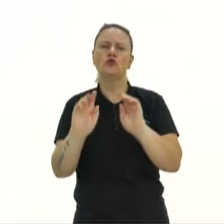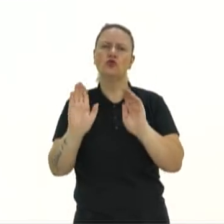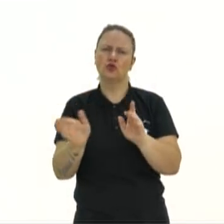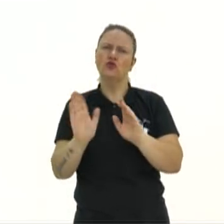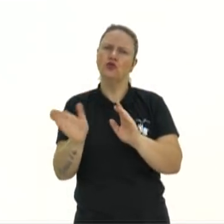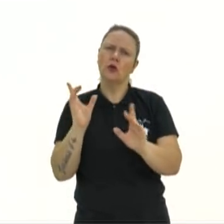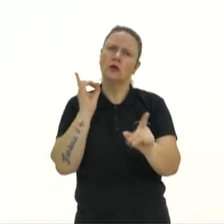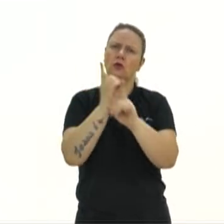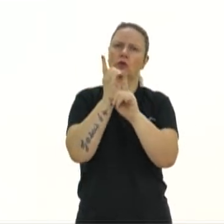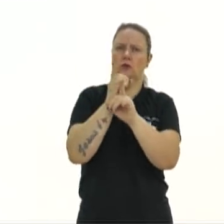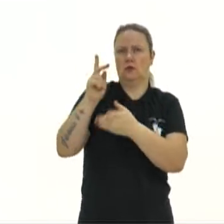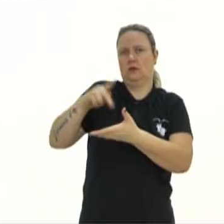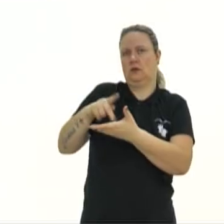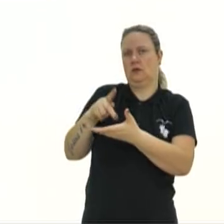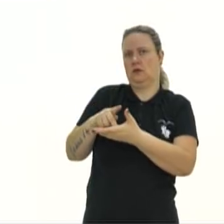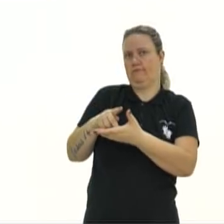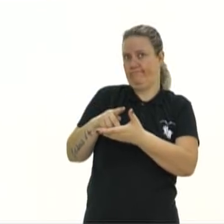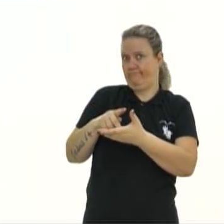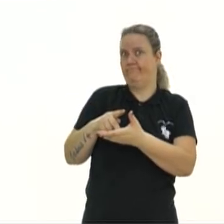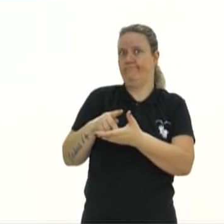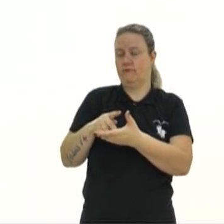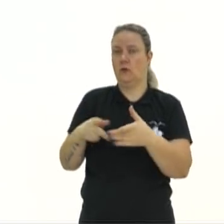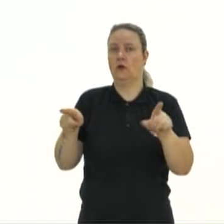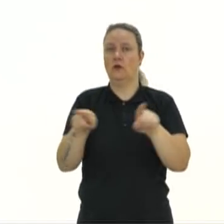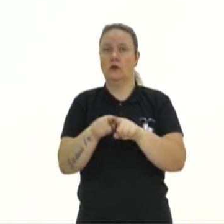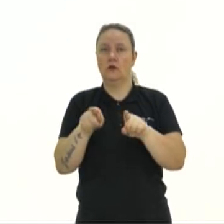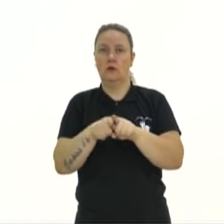os fatos e números citados.